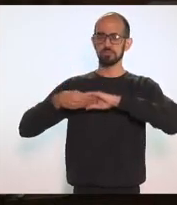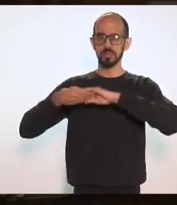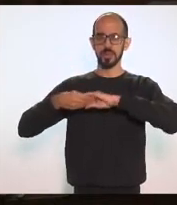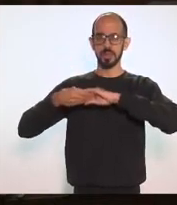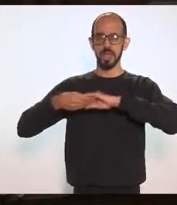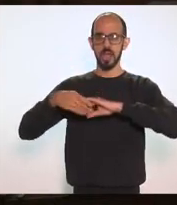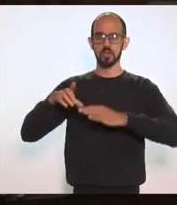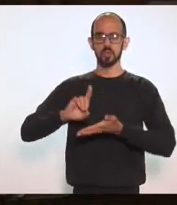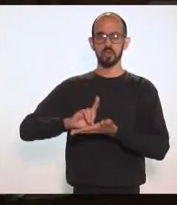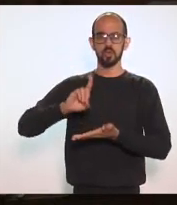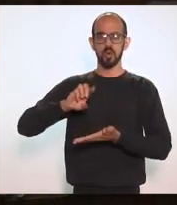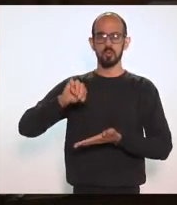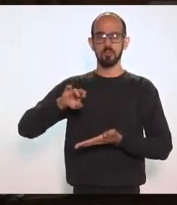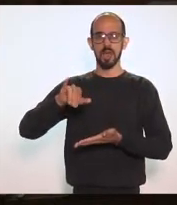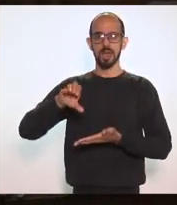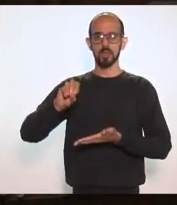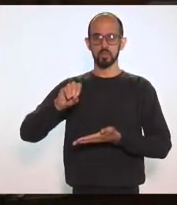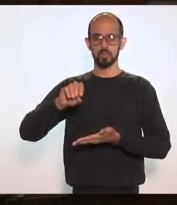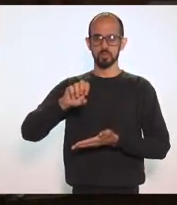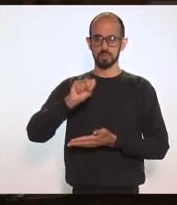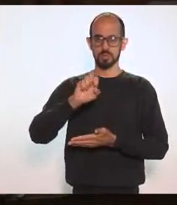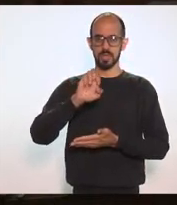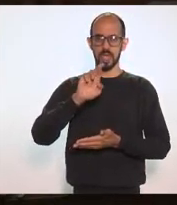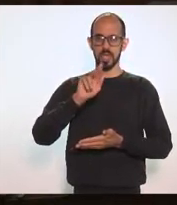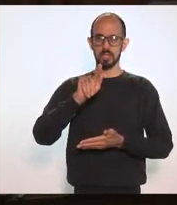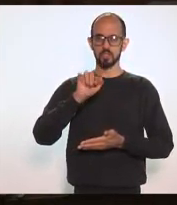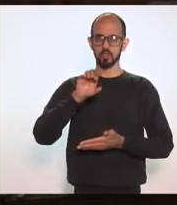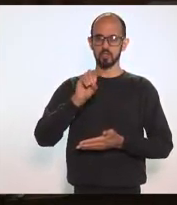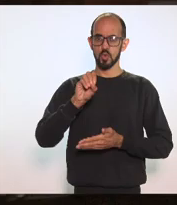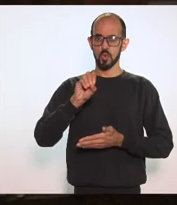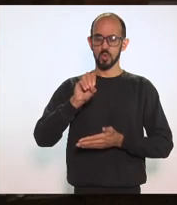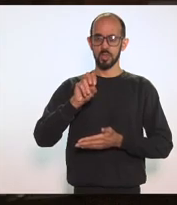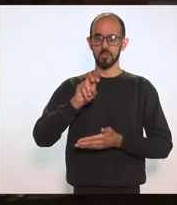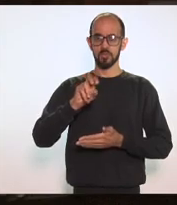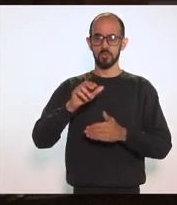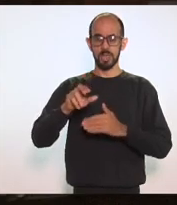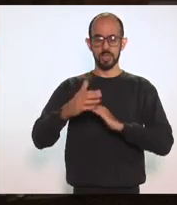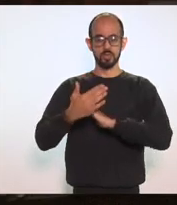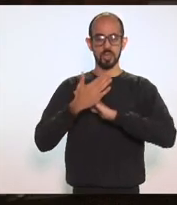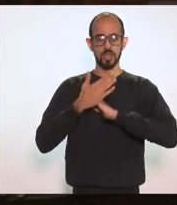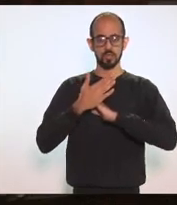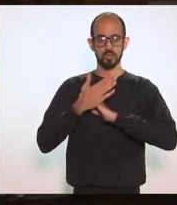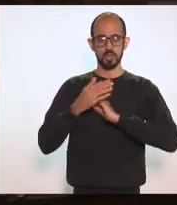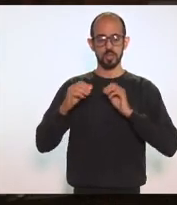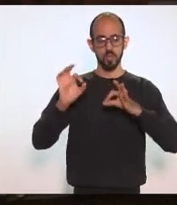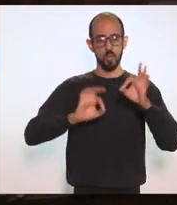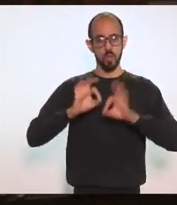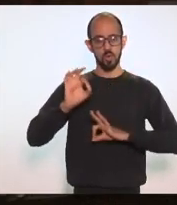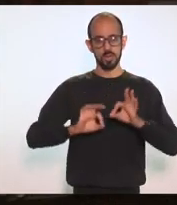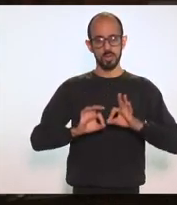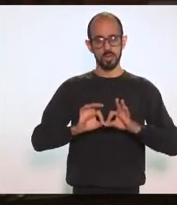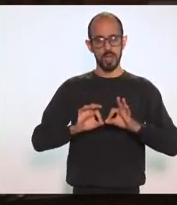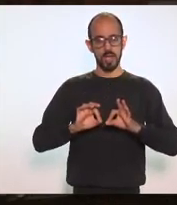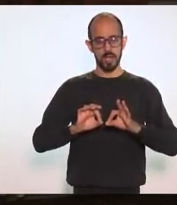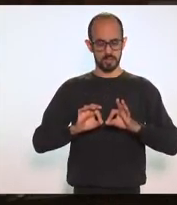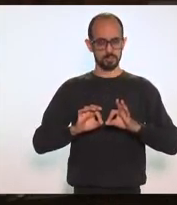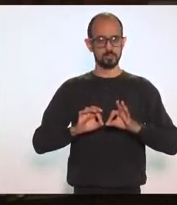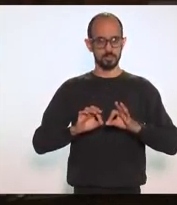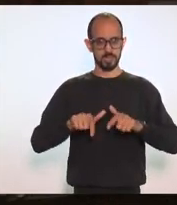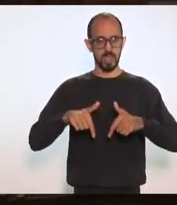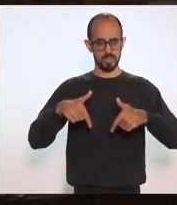Saúde e vem nos ajudando a coordenar esse plano de ação, saudar